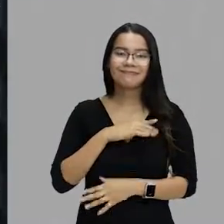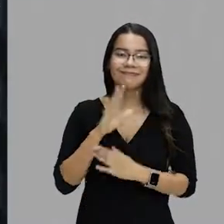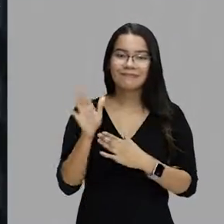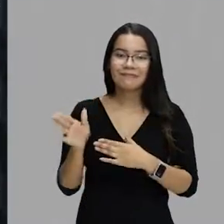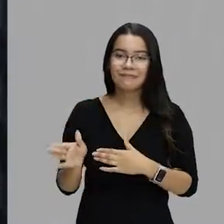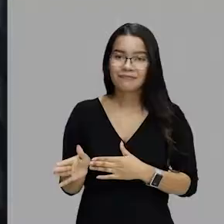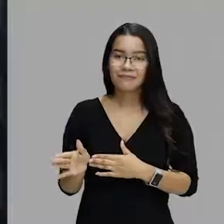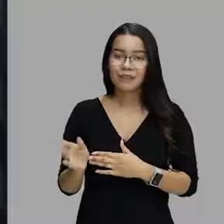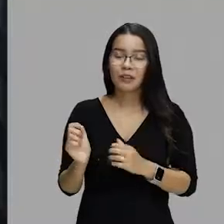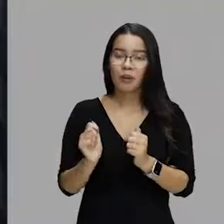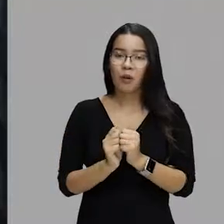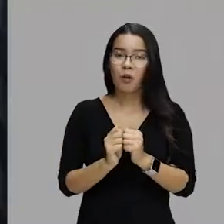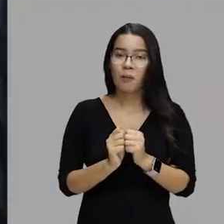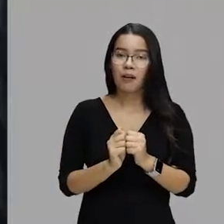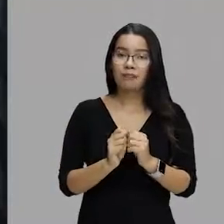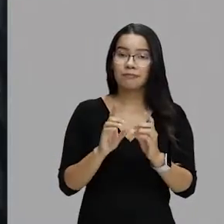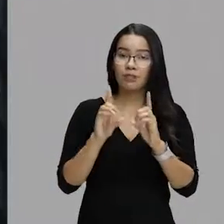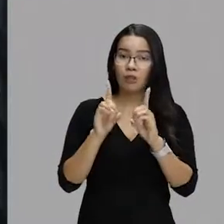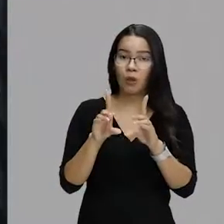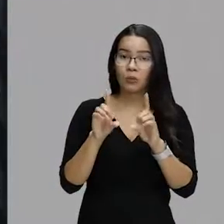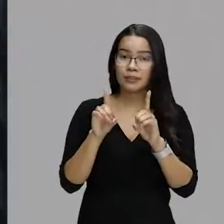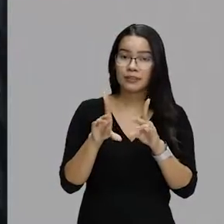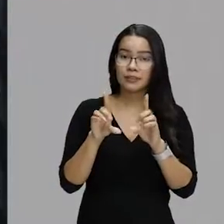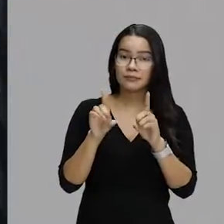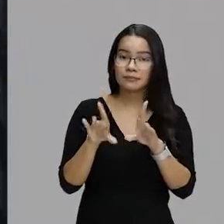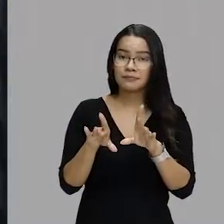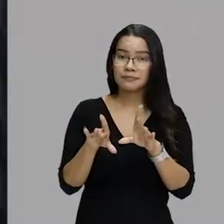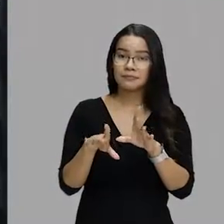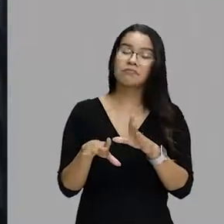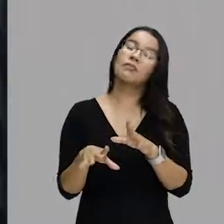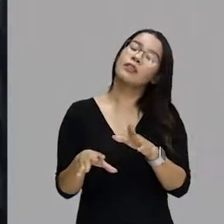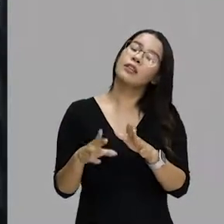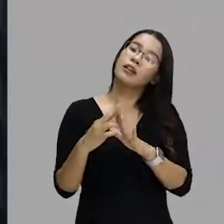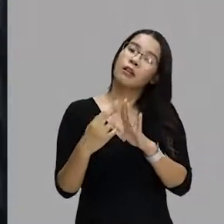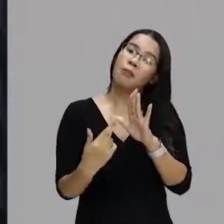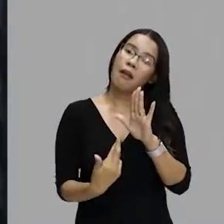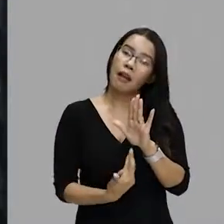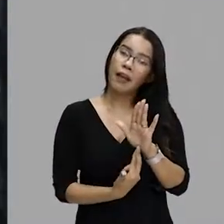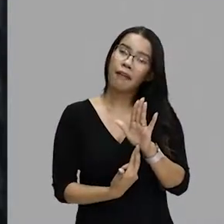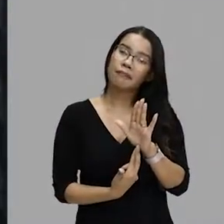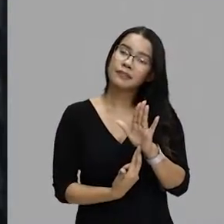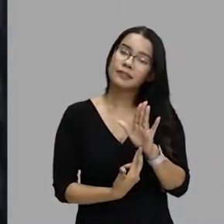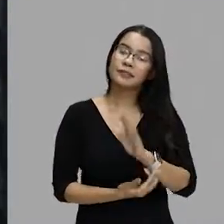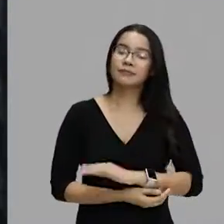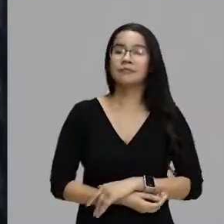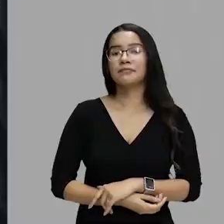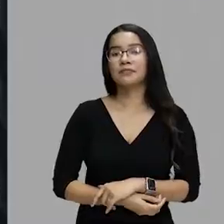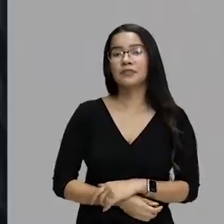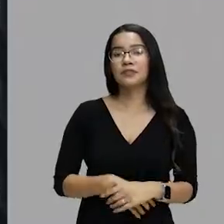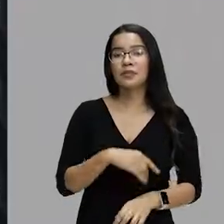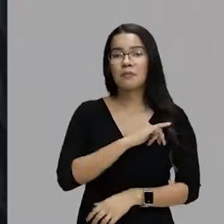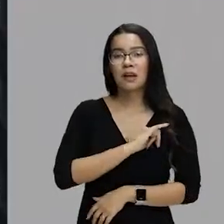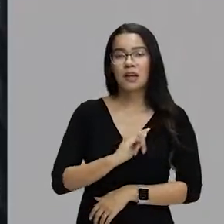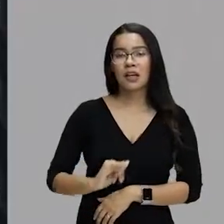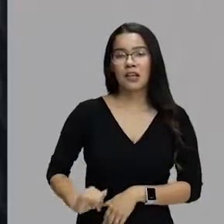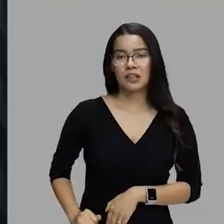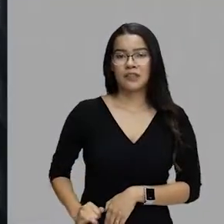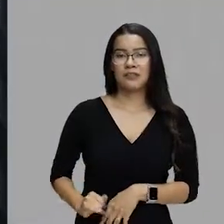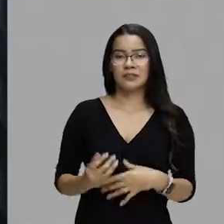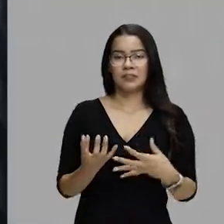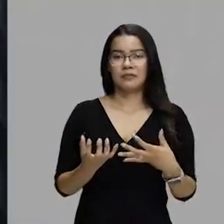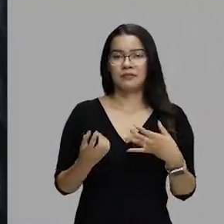uma emenda de caráter imperialista, uma emenda com aspecto de quê? De